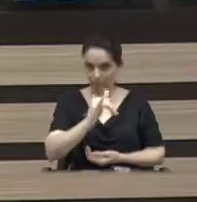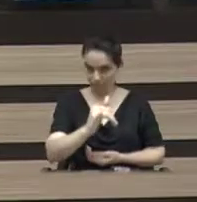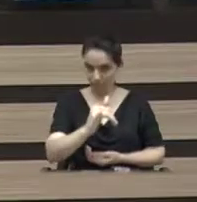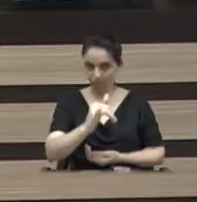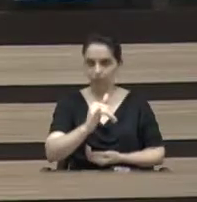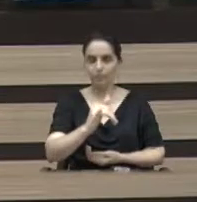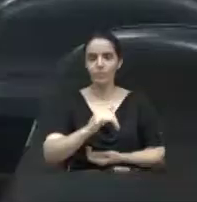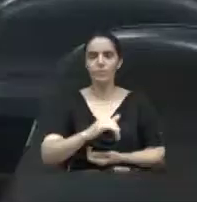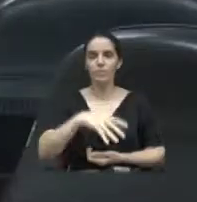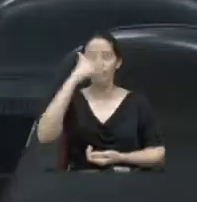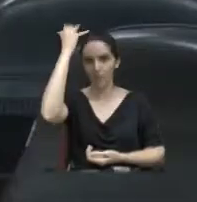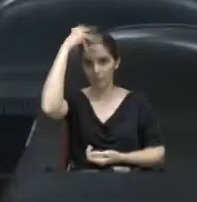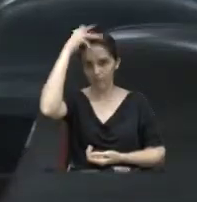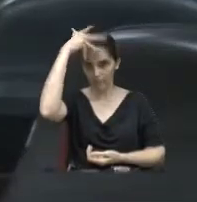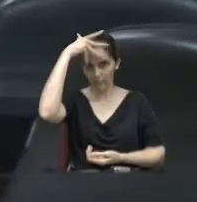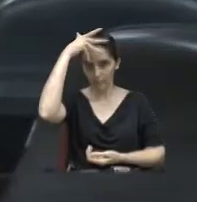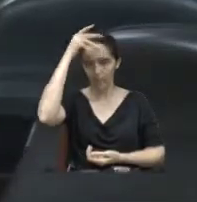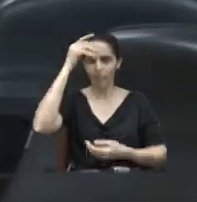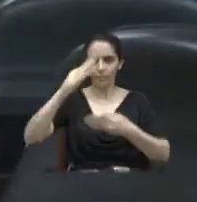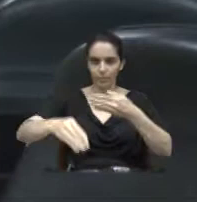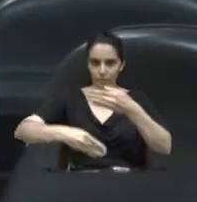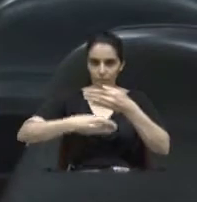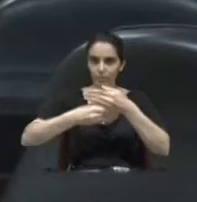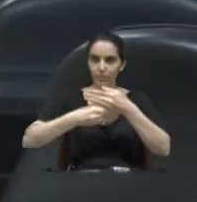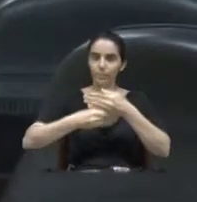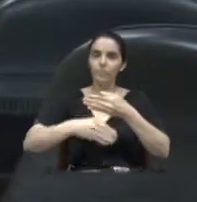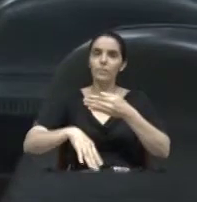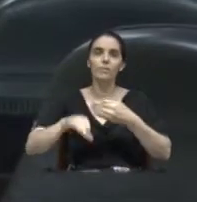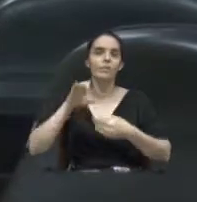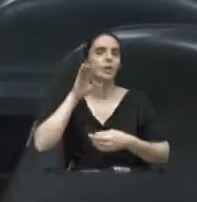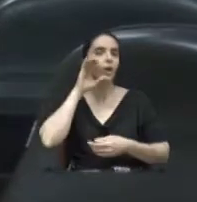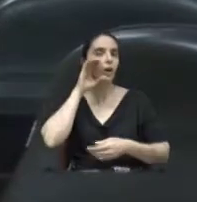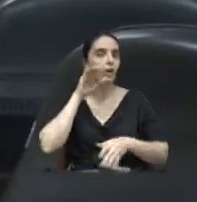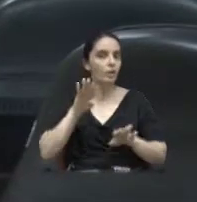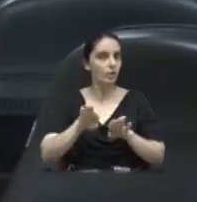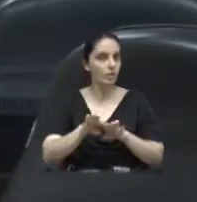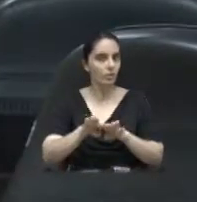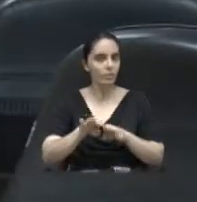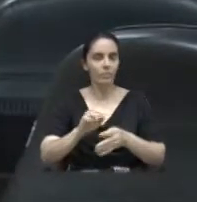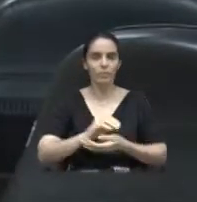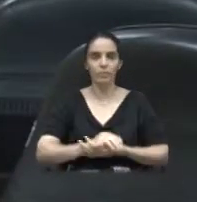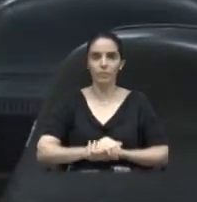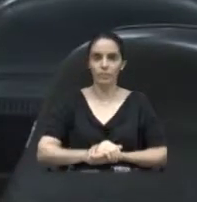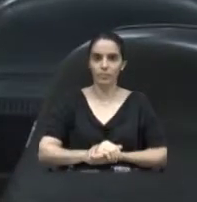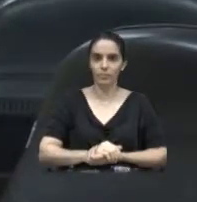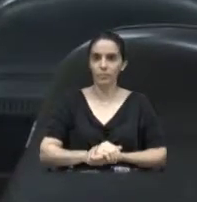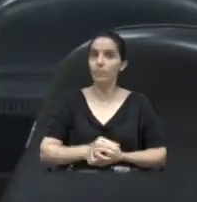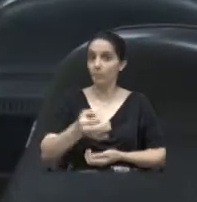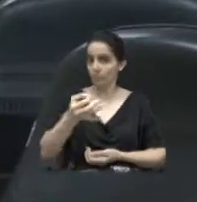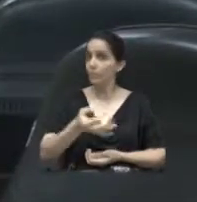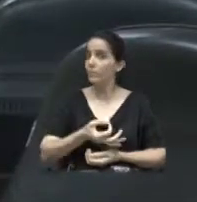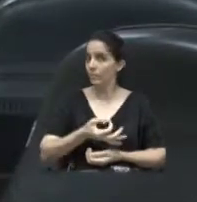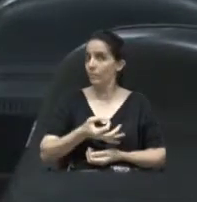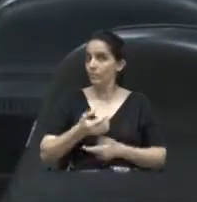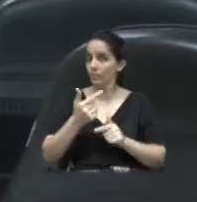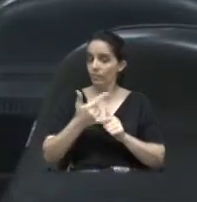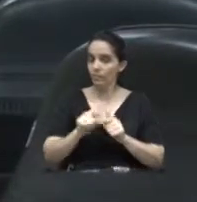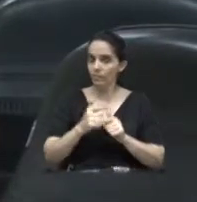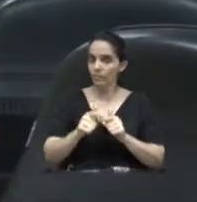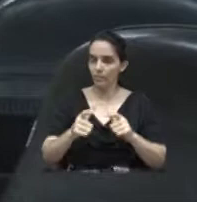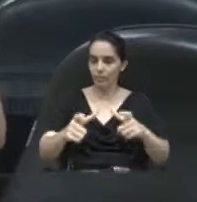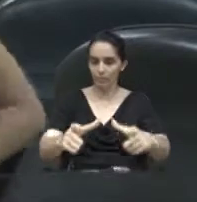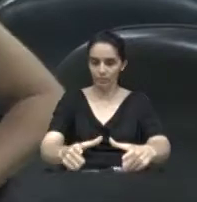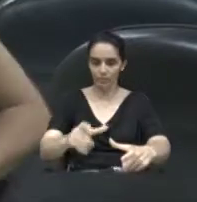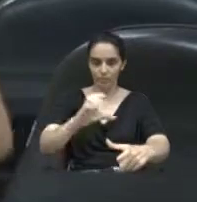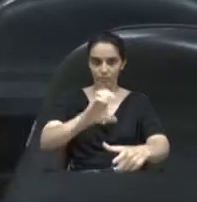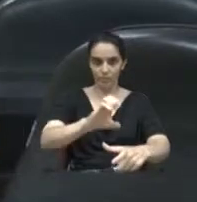Reiterar o que a vereadora Érica Tanque colocou, que a vereadora Constância também abordou. De fato, o problema do ecoponto,